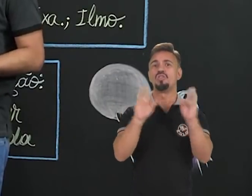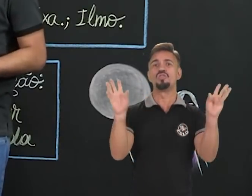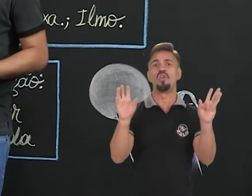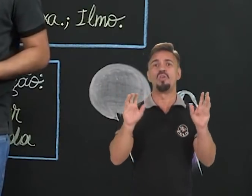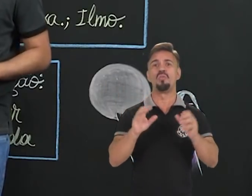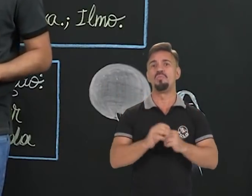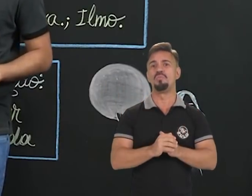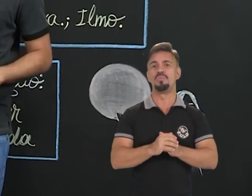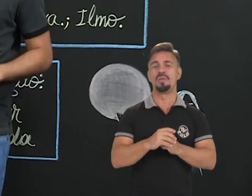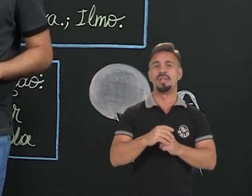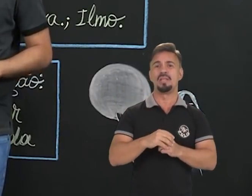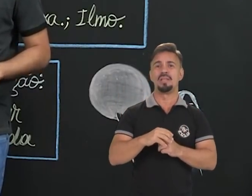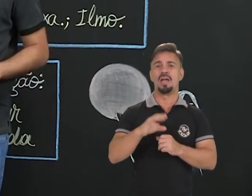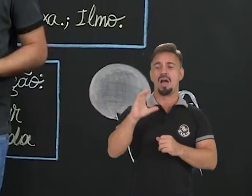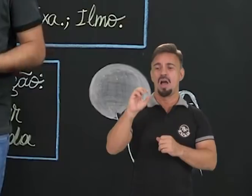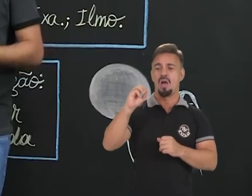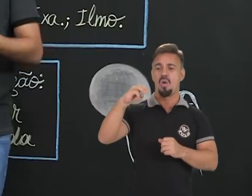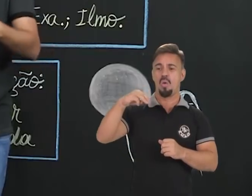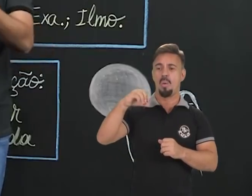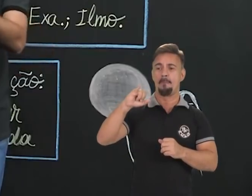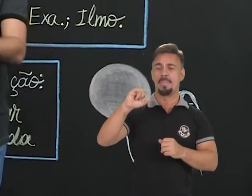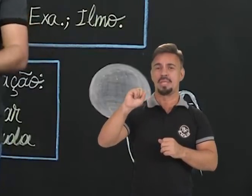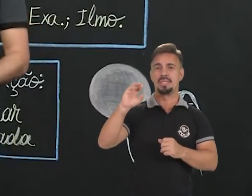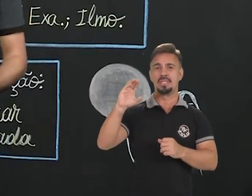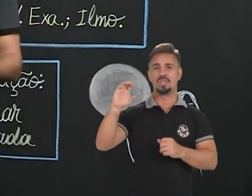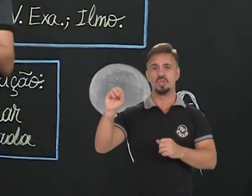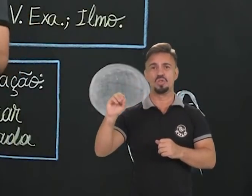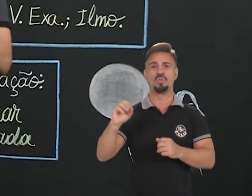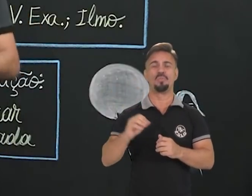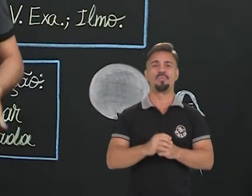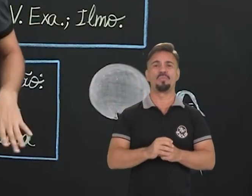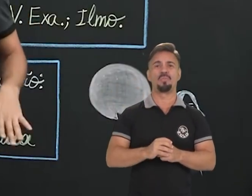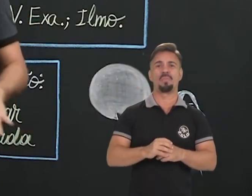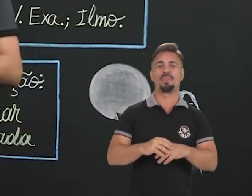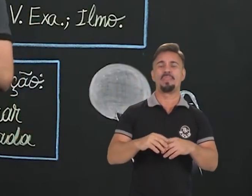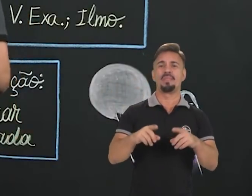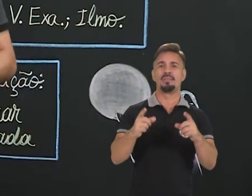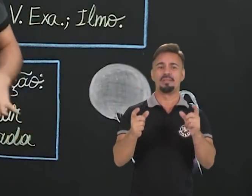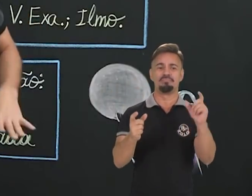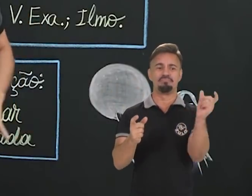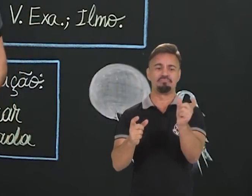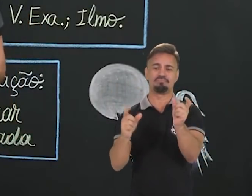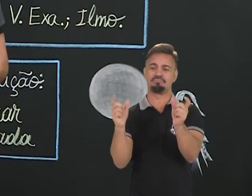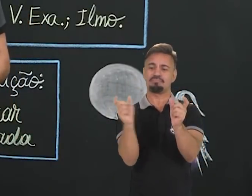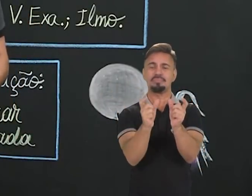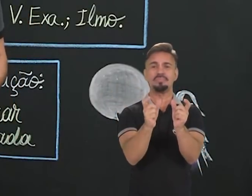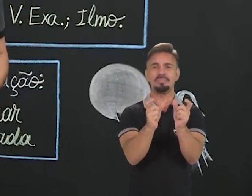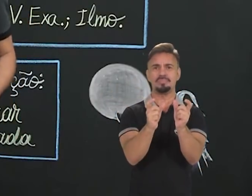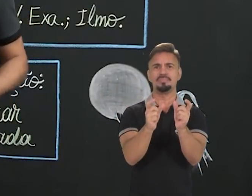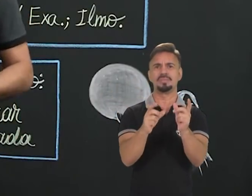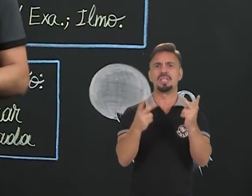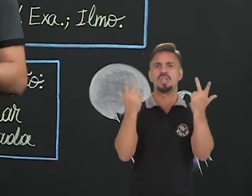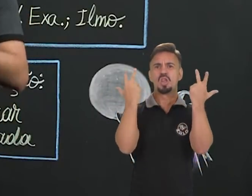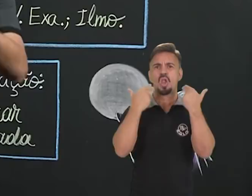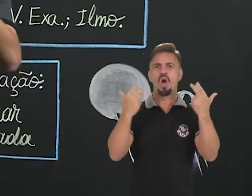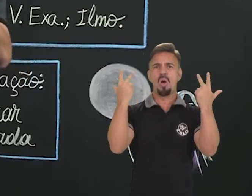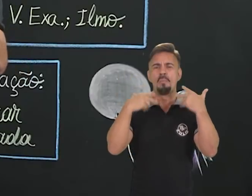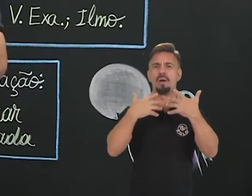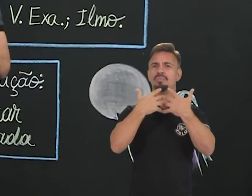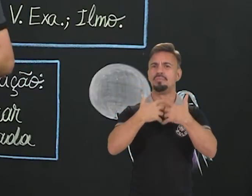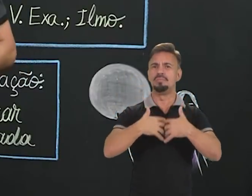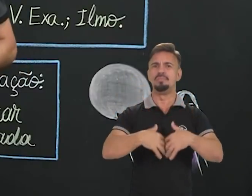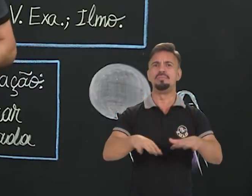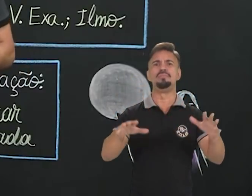que é onde existe a palavra comício, eu acrescento aqui a ideia de show, de um showmício, essas junções, essas combinações, são muito comuns na